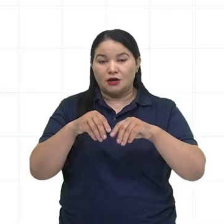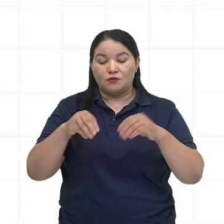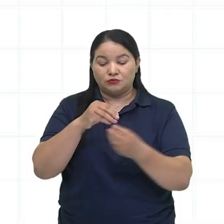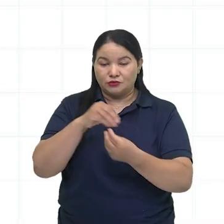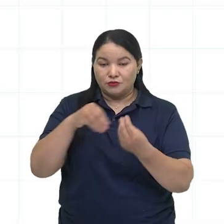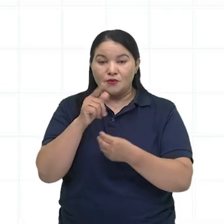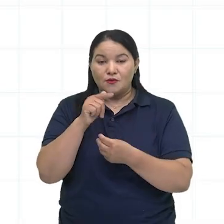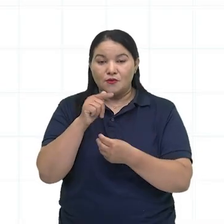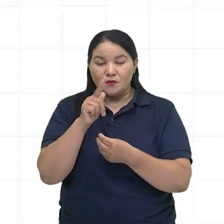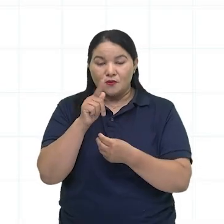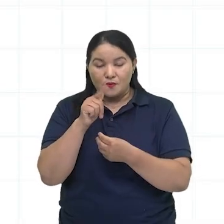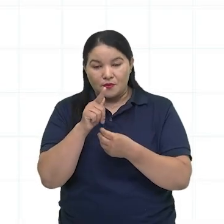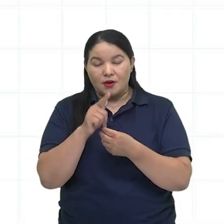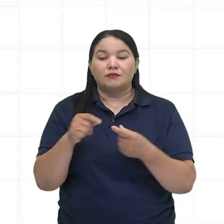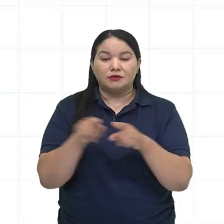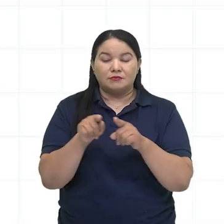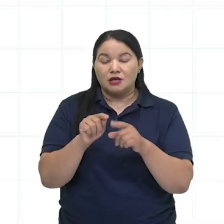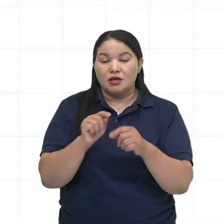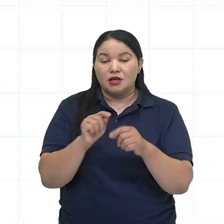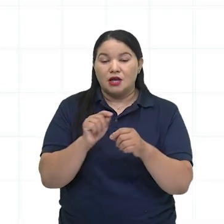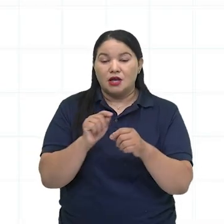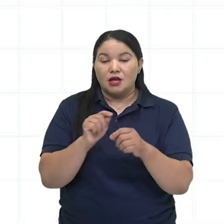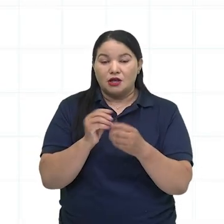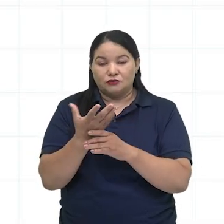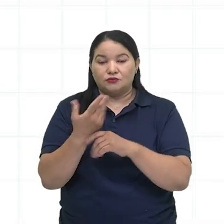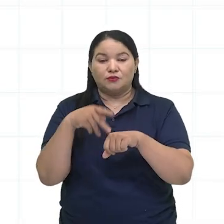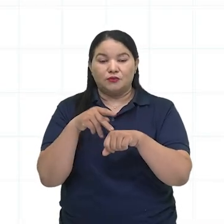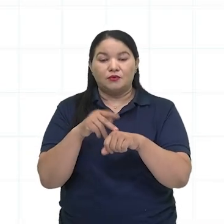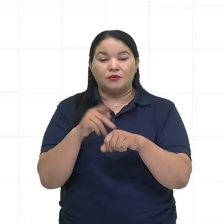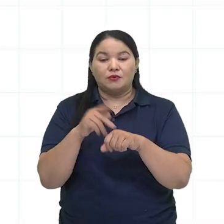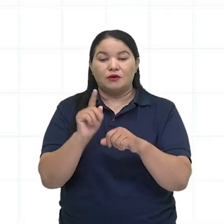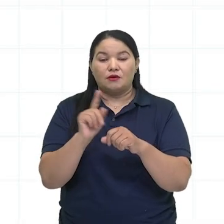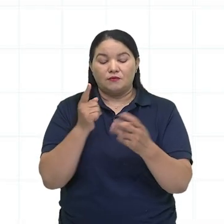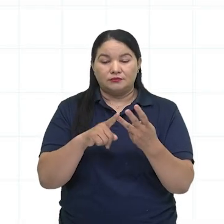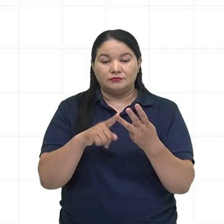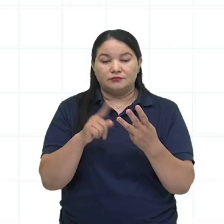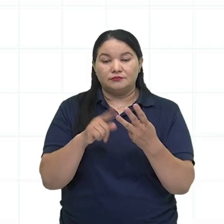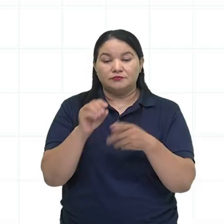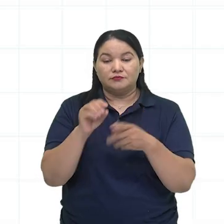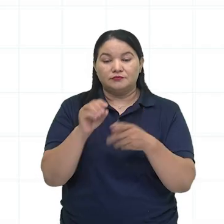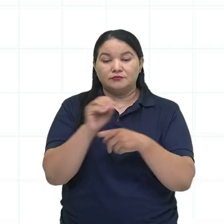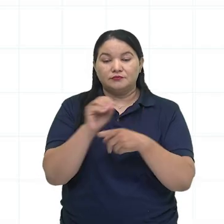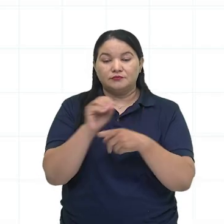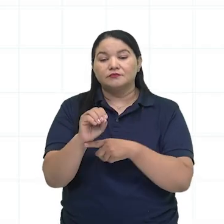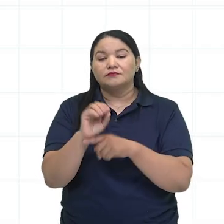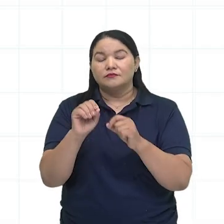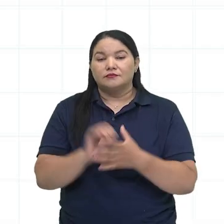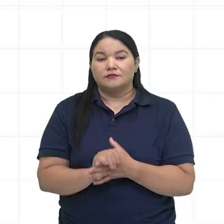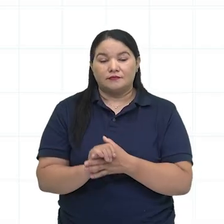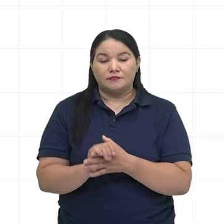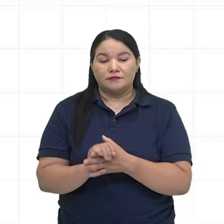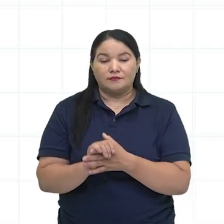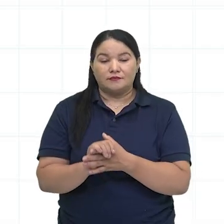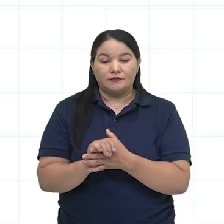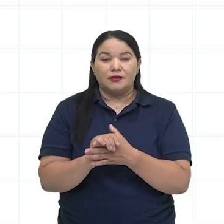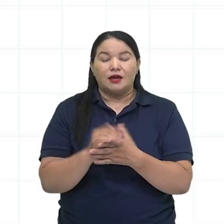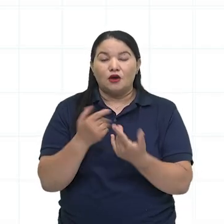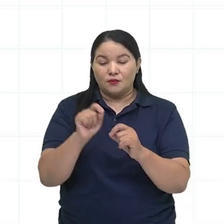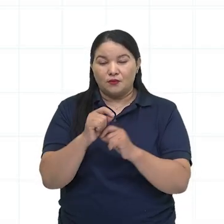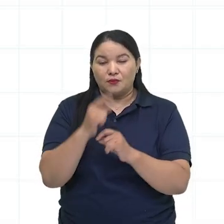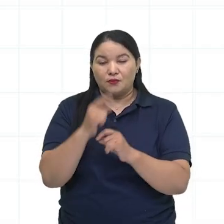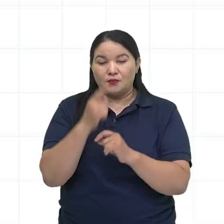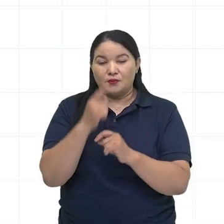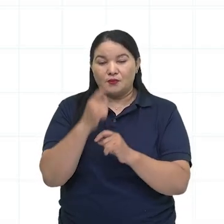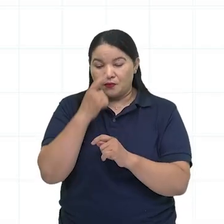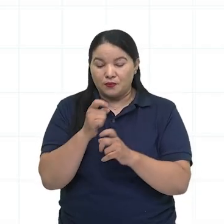água. E nós temos as rochas sedimentares orgânicas, que são formadas a partir da